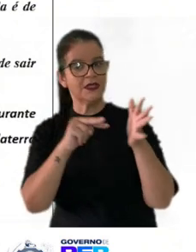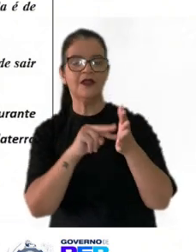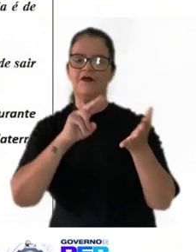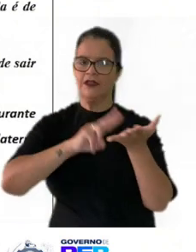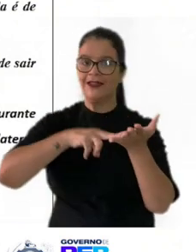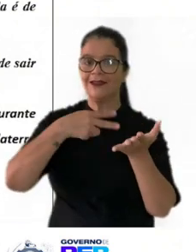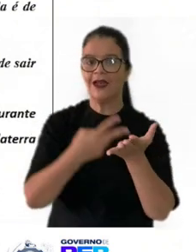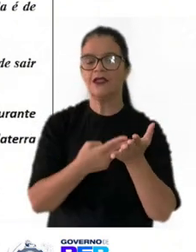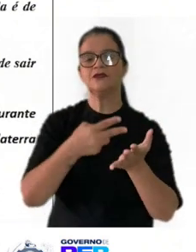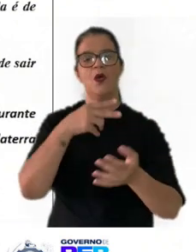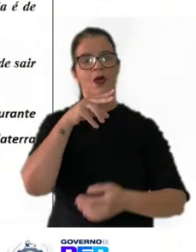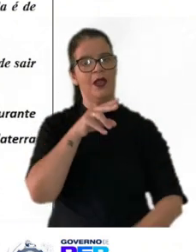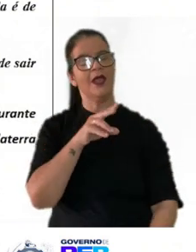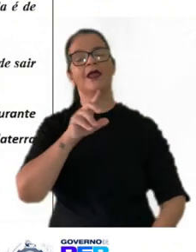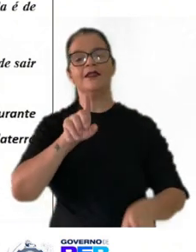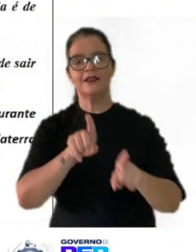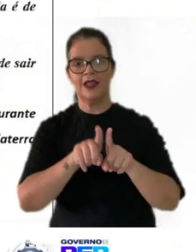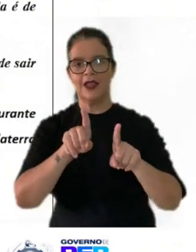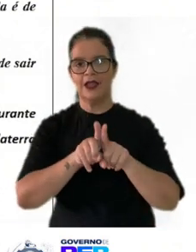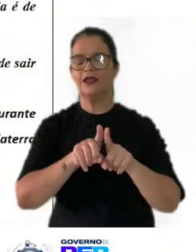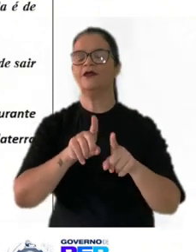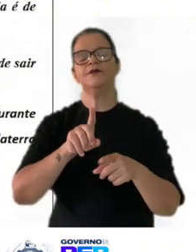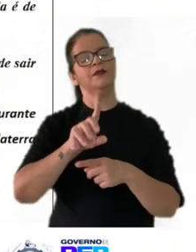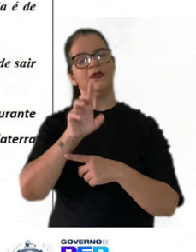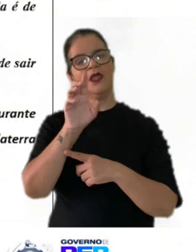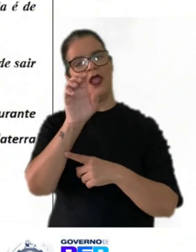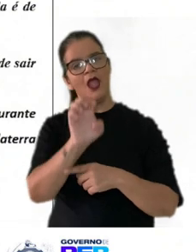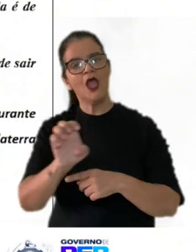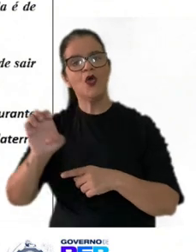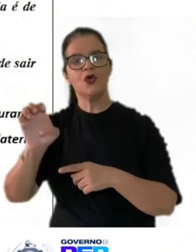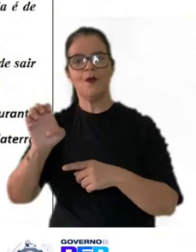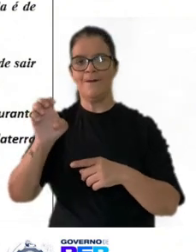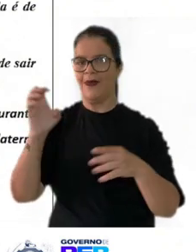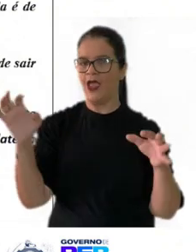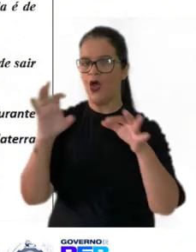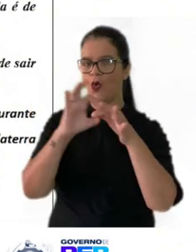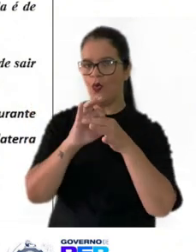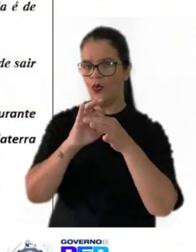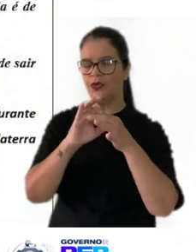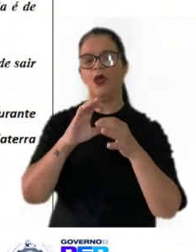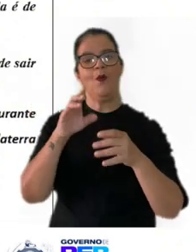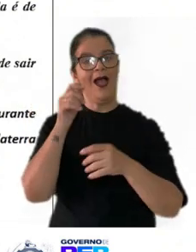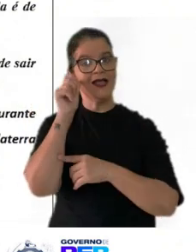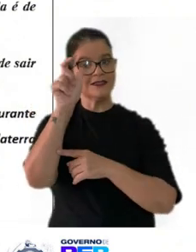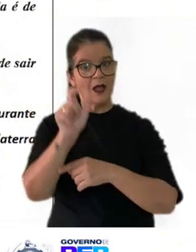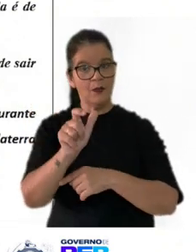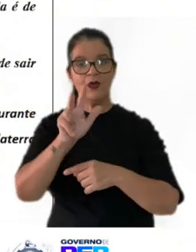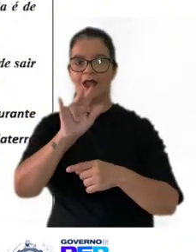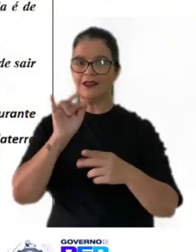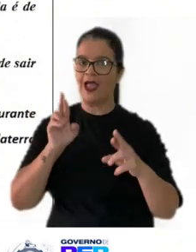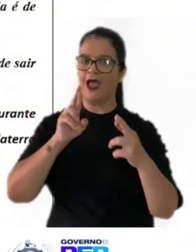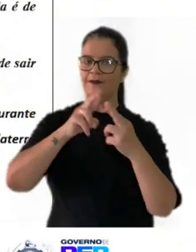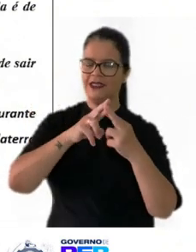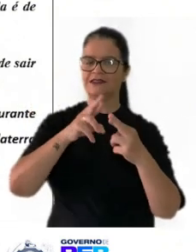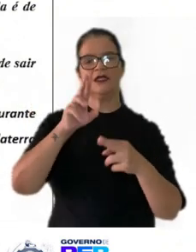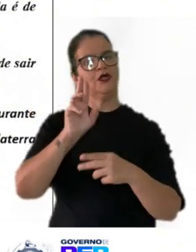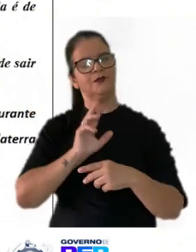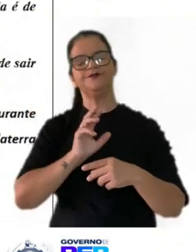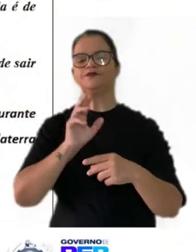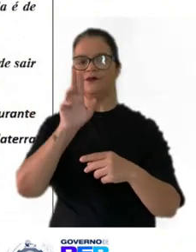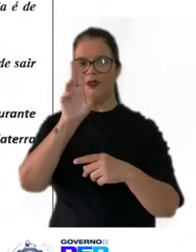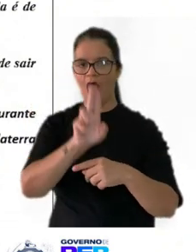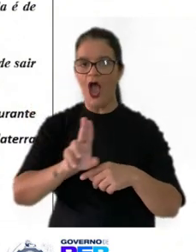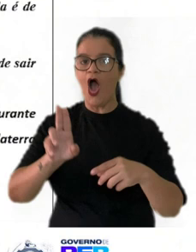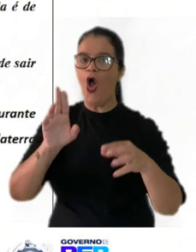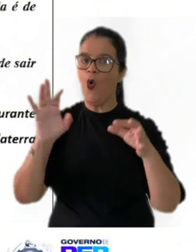European Union ou seja União Europeia então essa mulher que ela está representando a União Europeia e aqui a